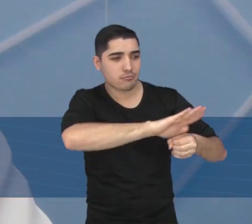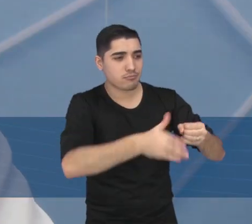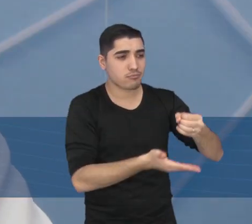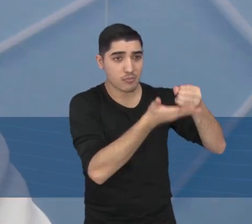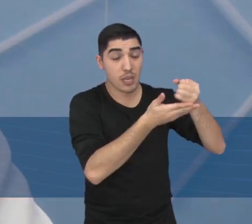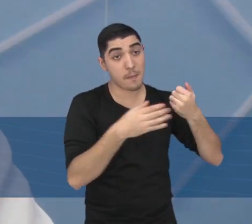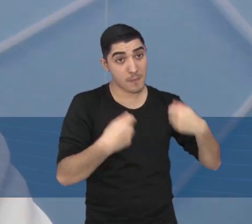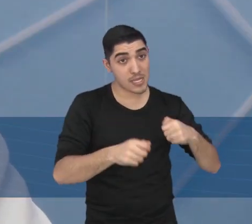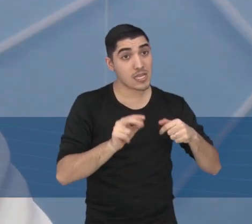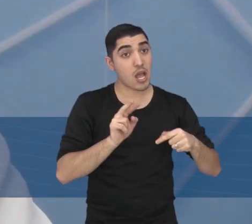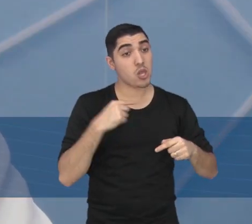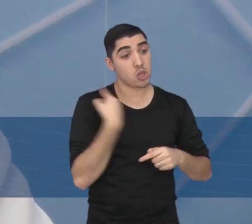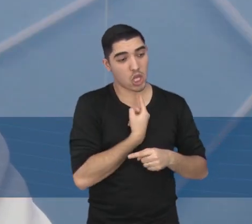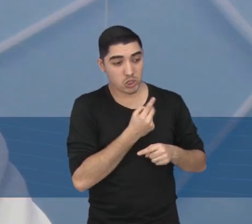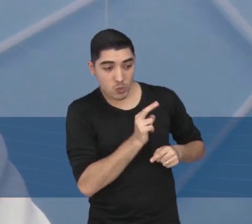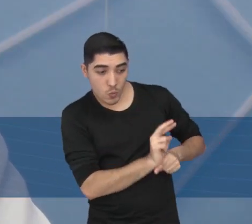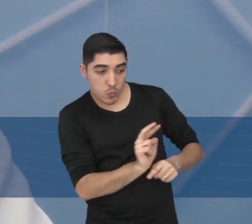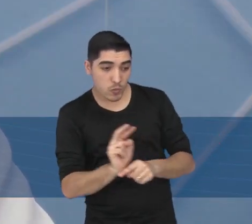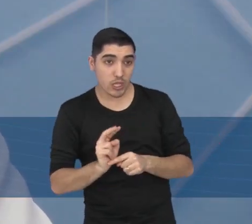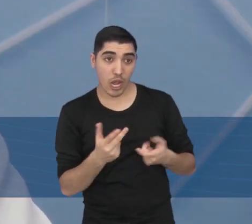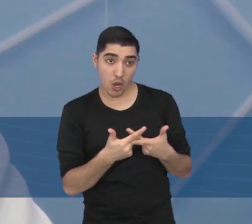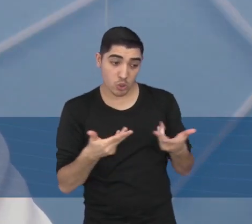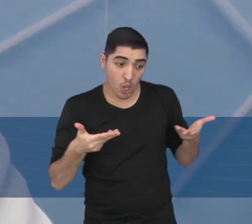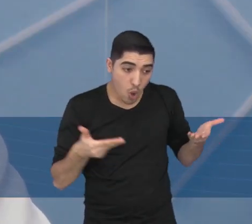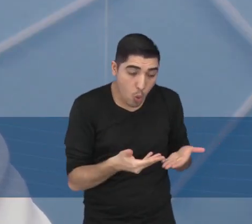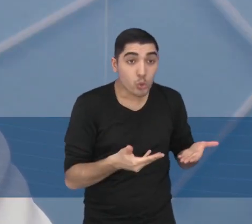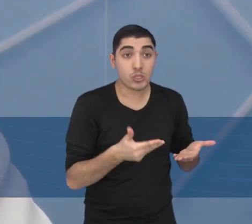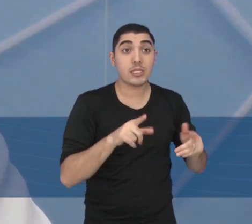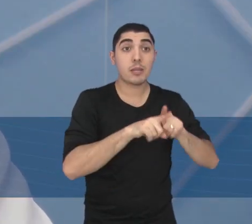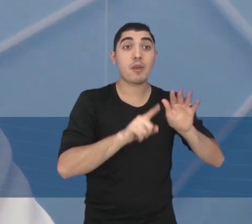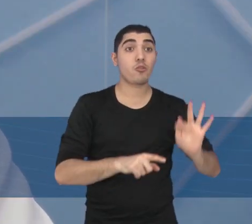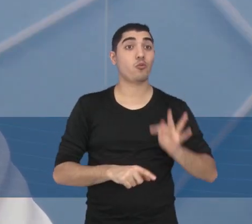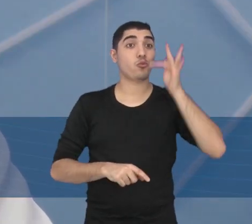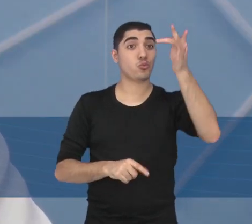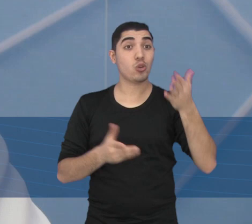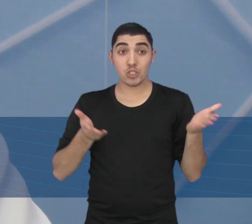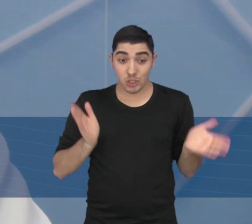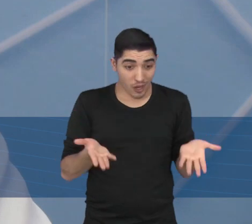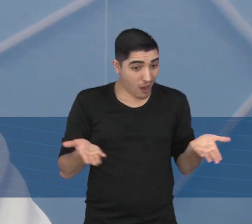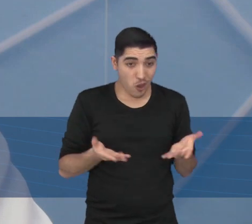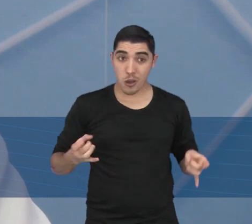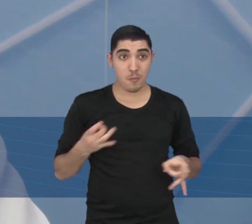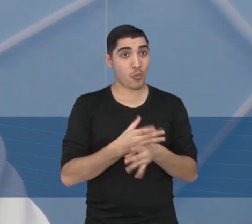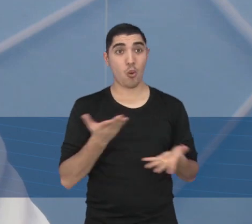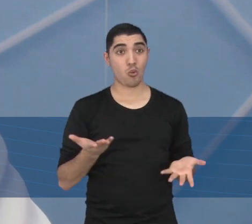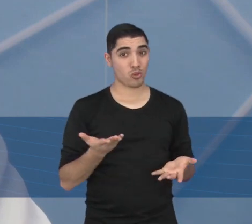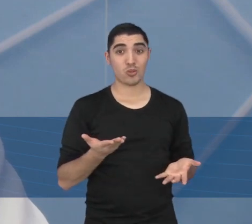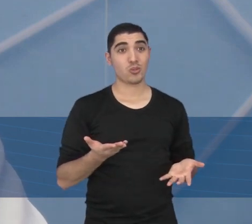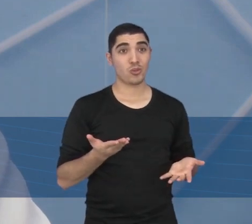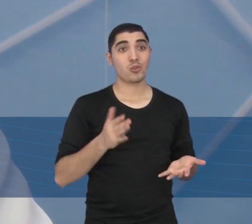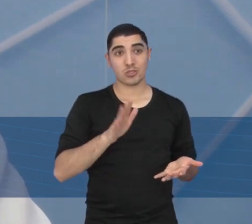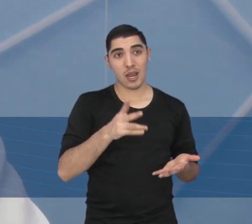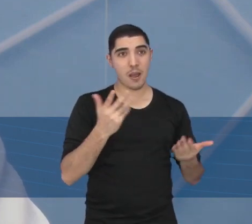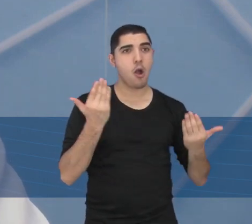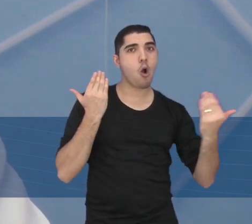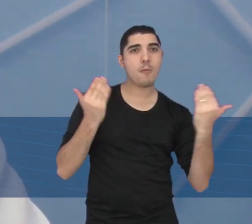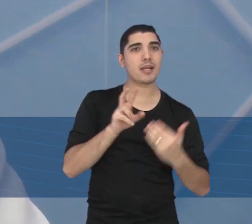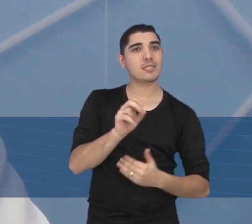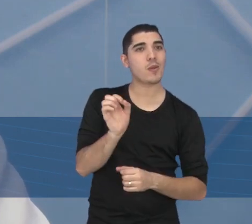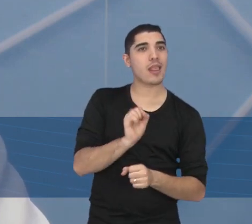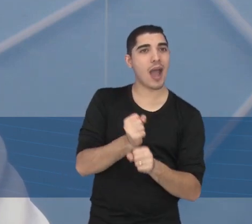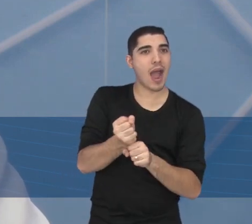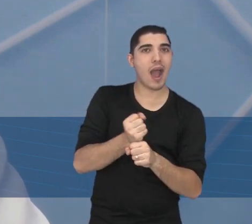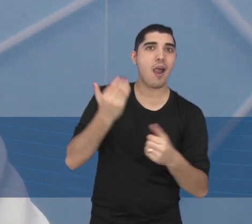cuidar do que a gente precisa hoje e garantir também para as gerações futuras. Já chegou as gerações futuras, 50 anos, está aqui, vamos pegar totalmente